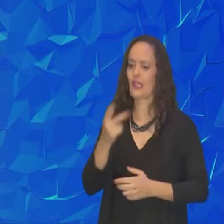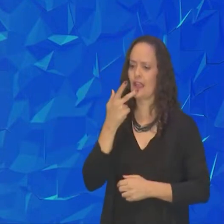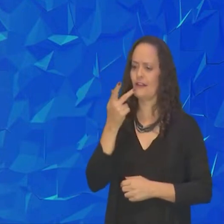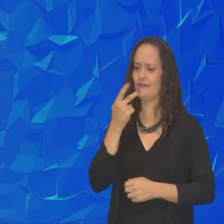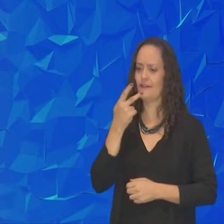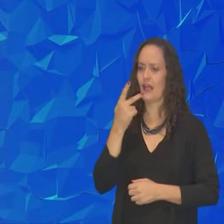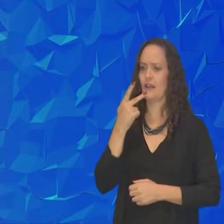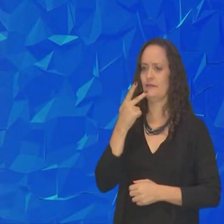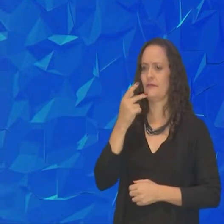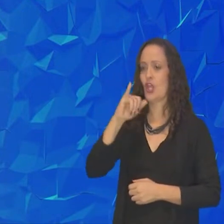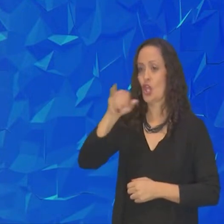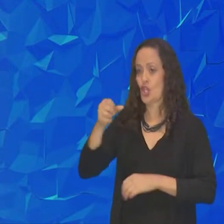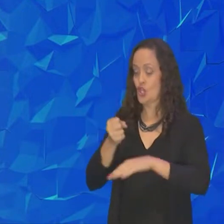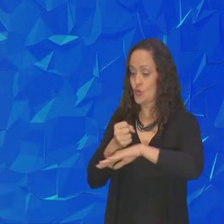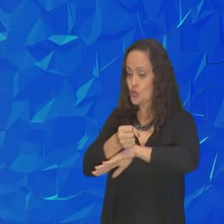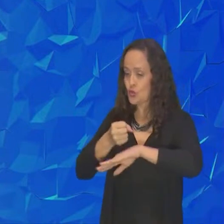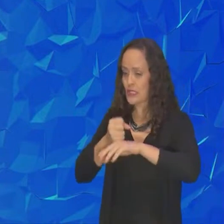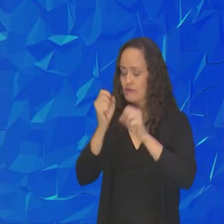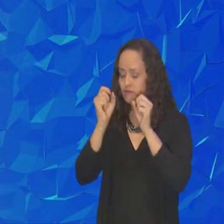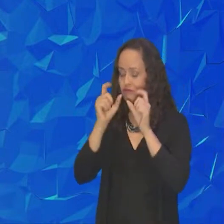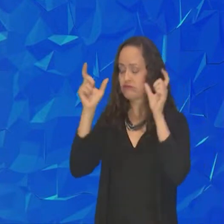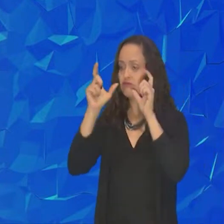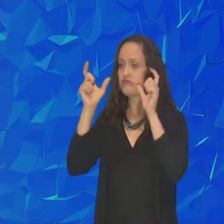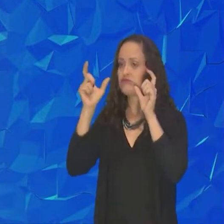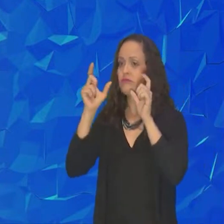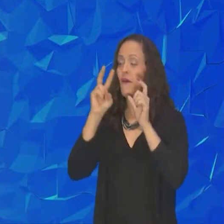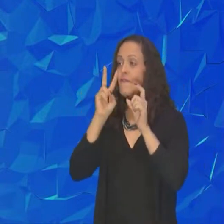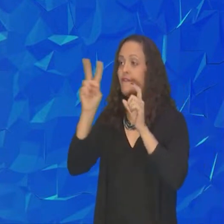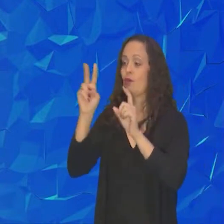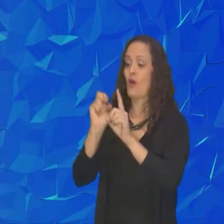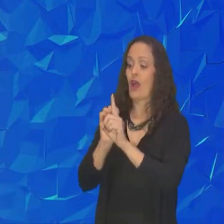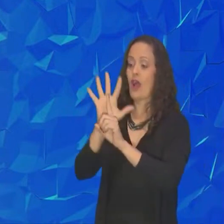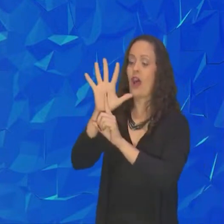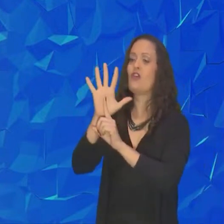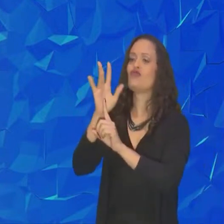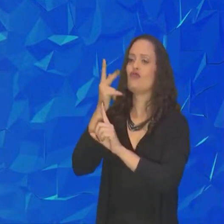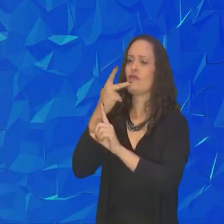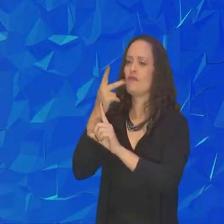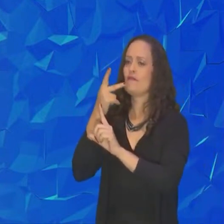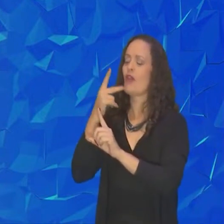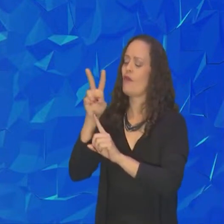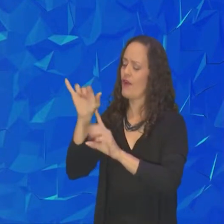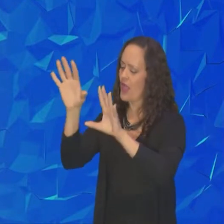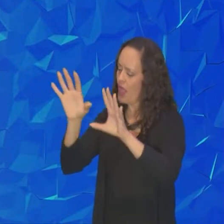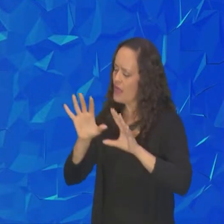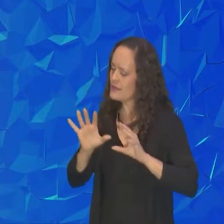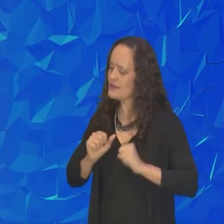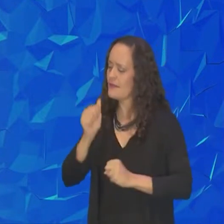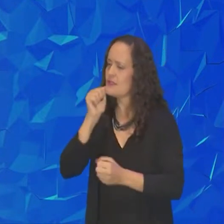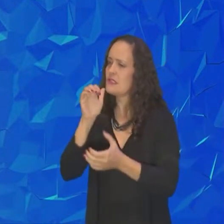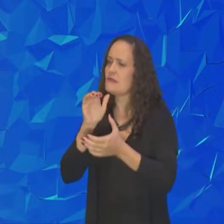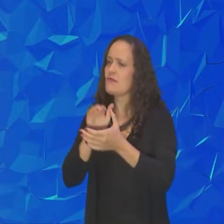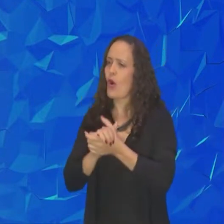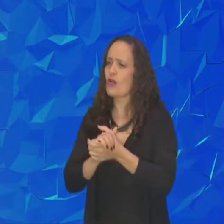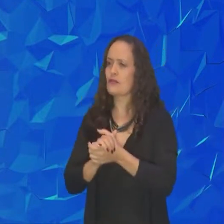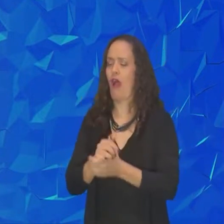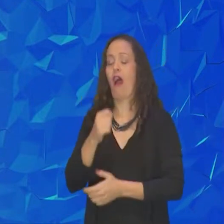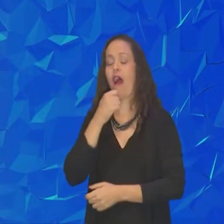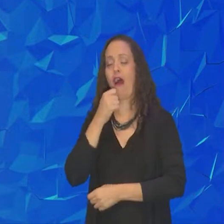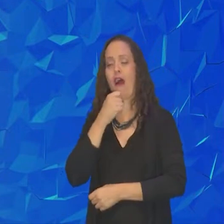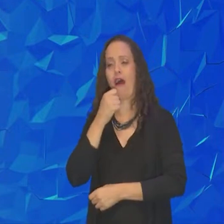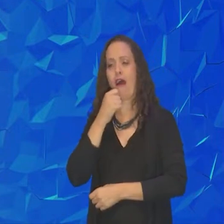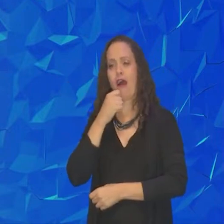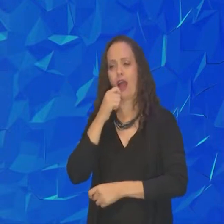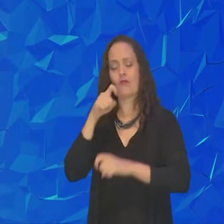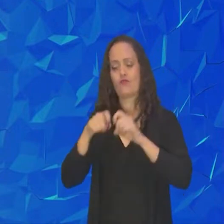despertado José do sono, fez com que lhe ordenara o anjo do Senhor e recebeu sua mulher. Contudo, não a conheceu, enquanto ela não